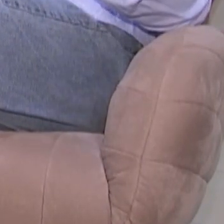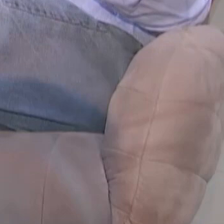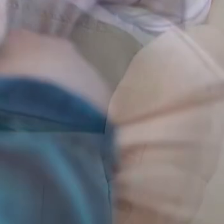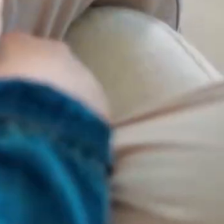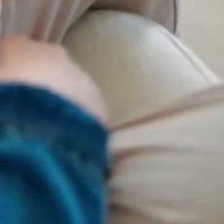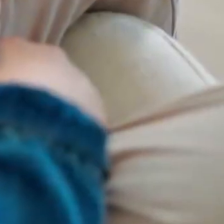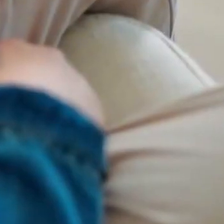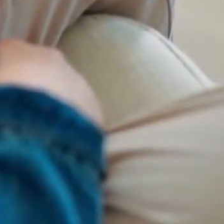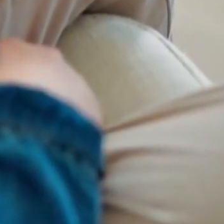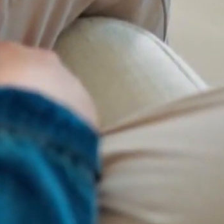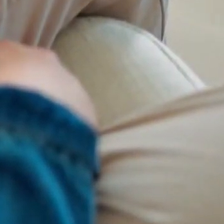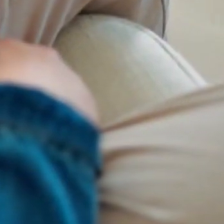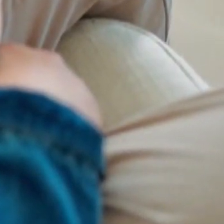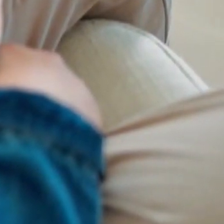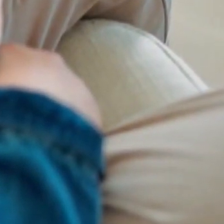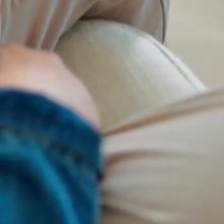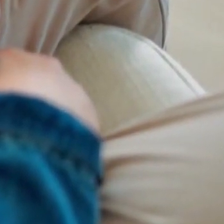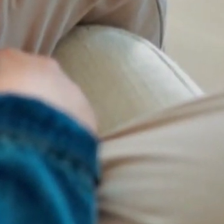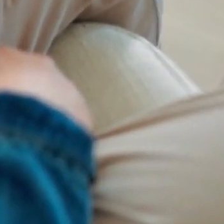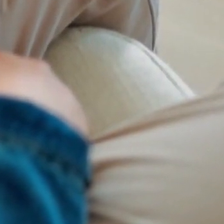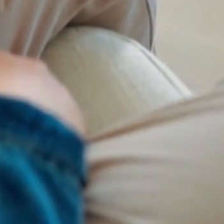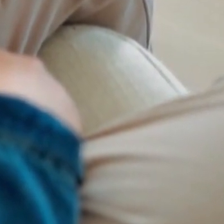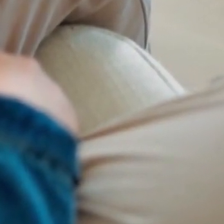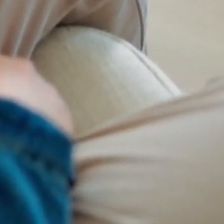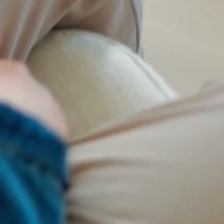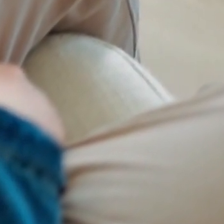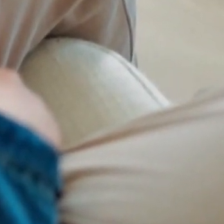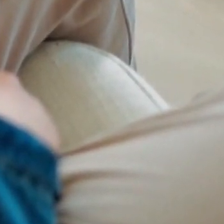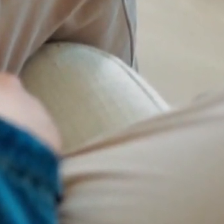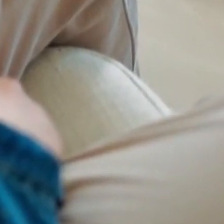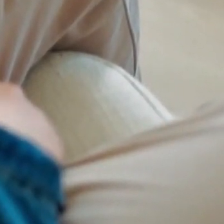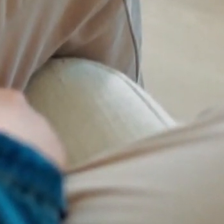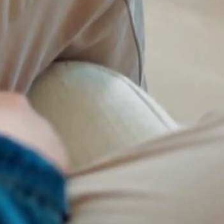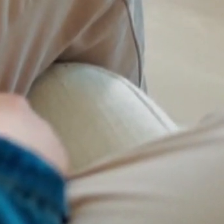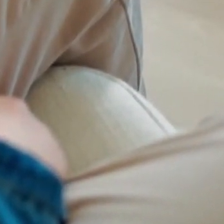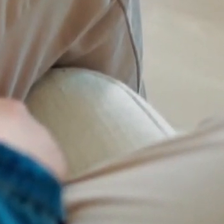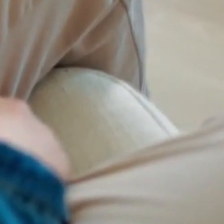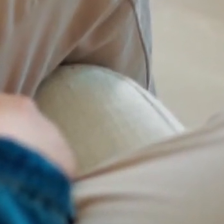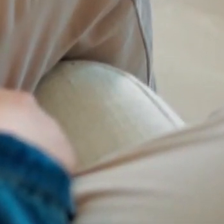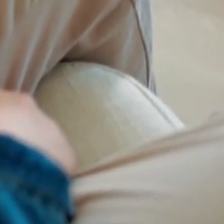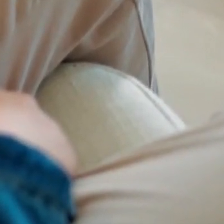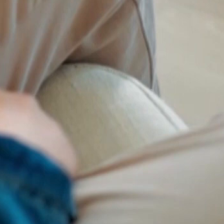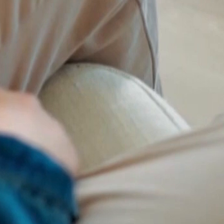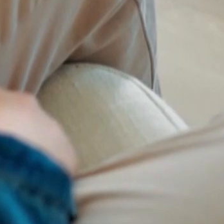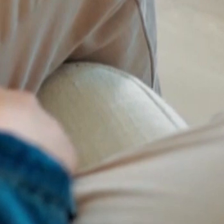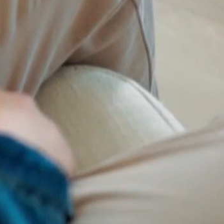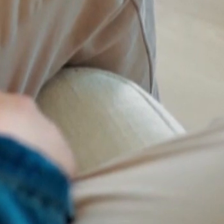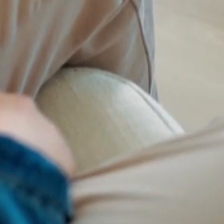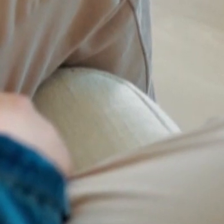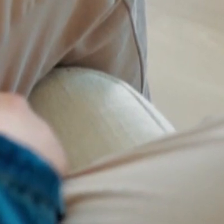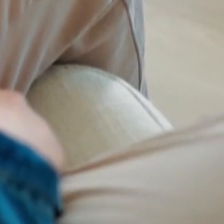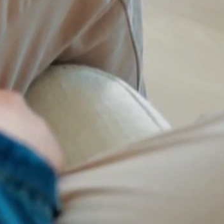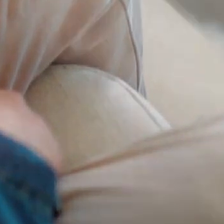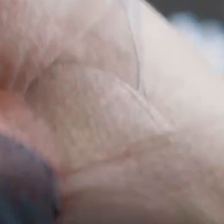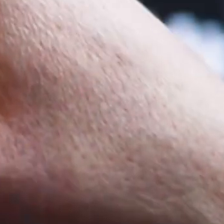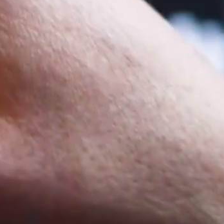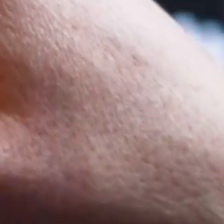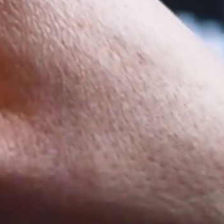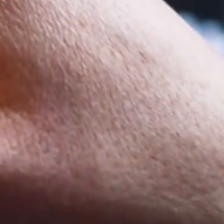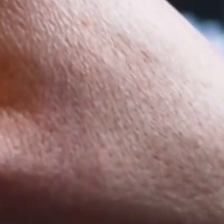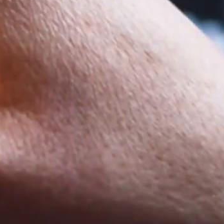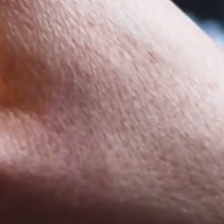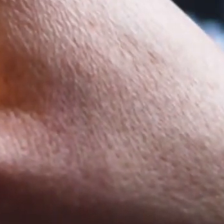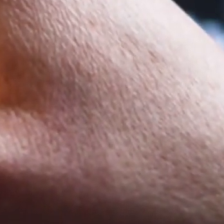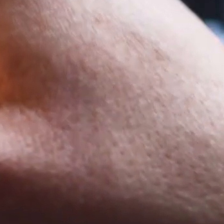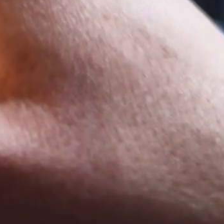vida financeira para um aplicativo que está na nuvem. Então, a questão da segurança. Eu não